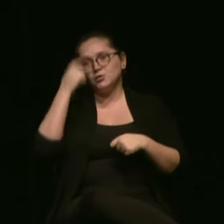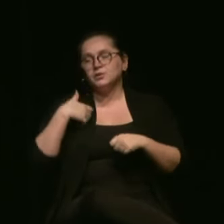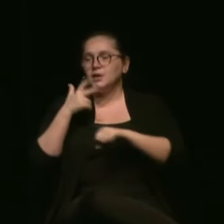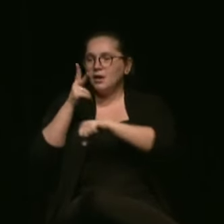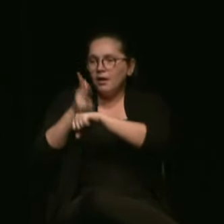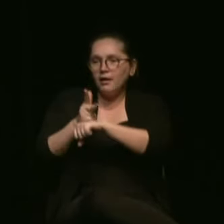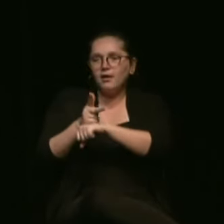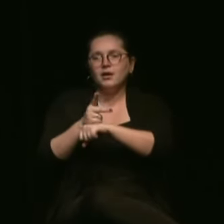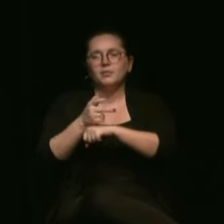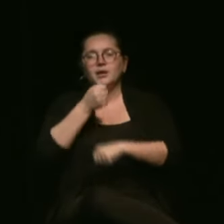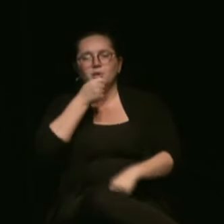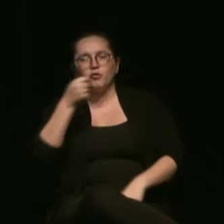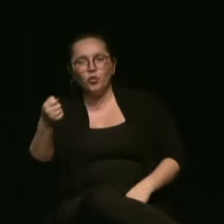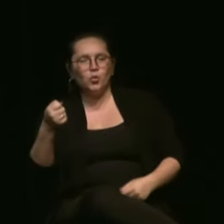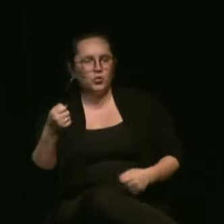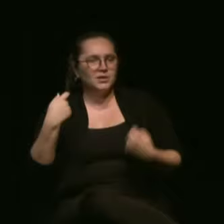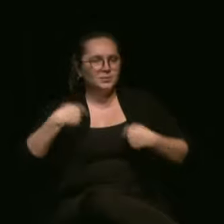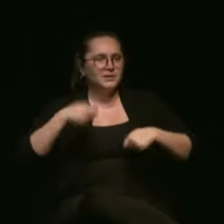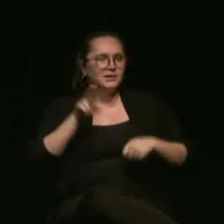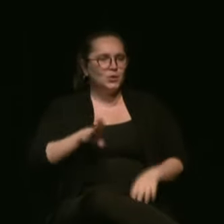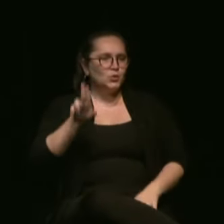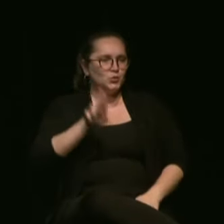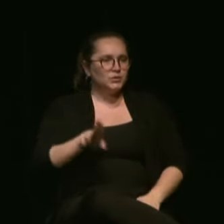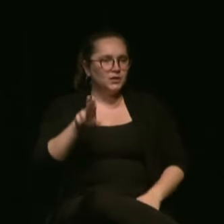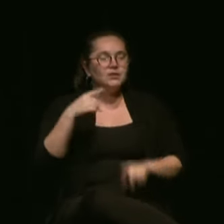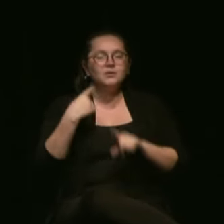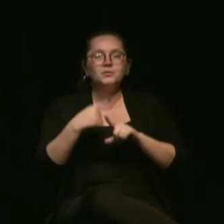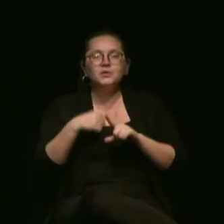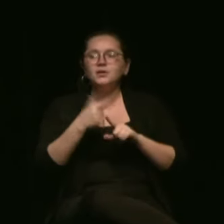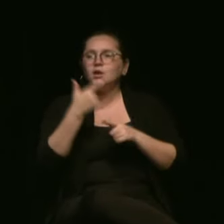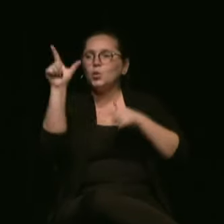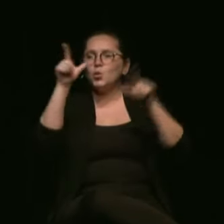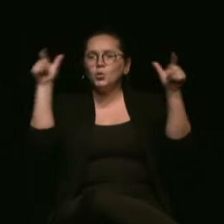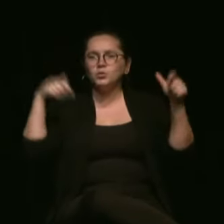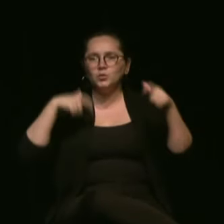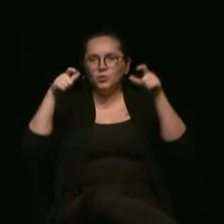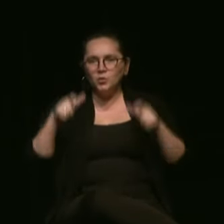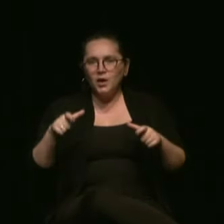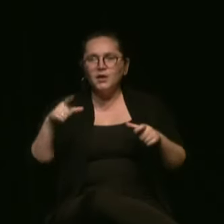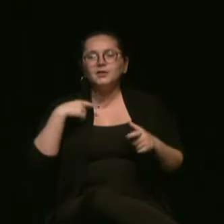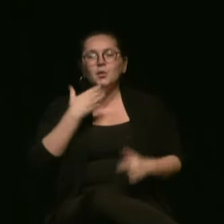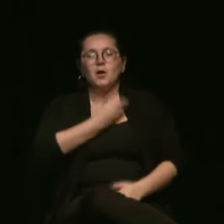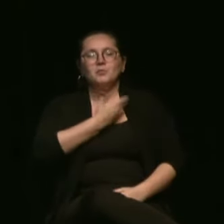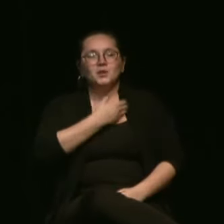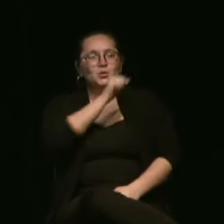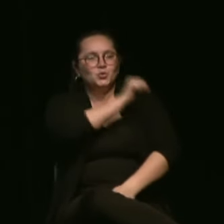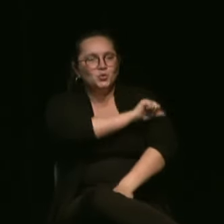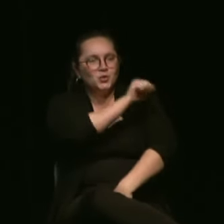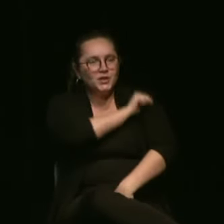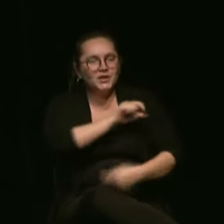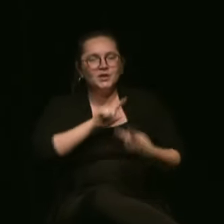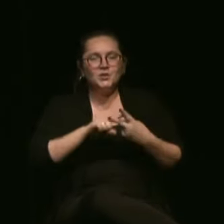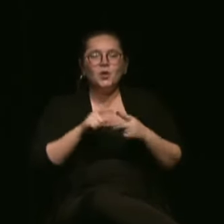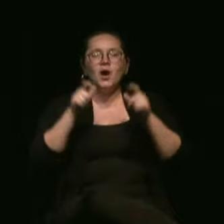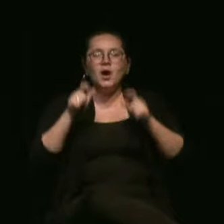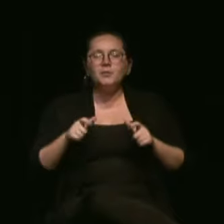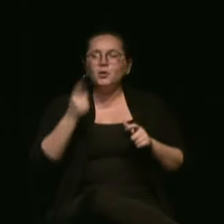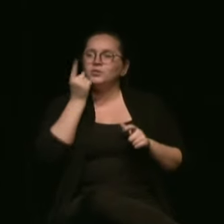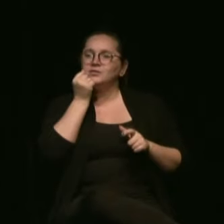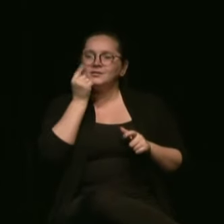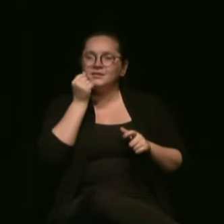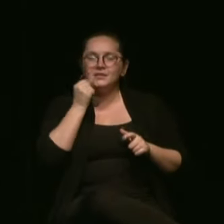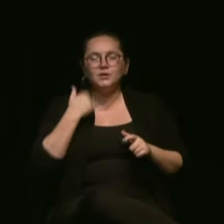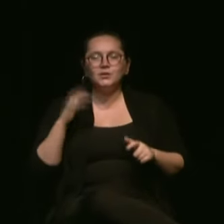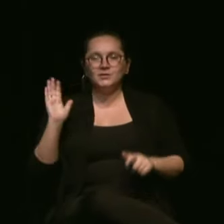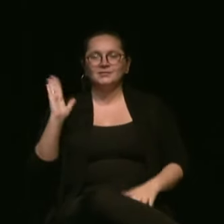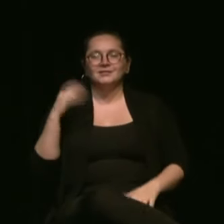em vocês e microfones e tal. Está sendo transmitido para outros lugares, eu sei que tem amigos no Rio de Janeiro, tem amigos em Fortaleza, estou dando um